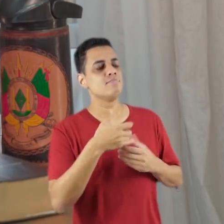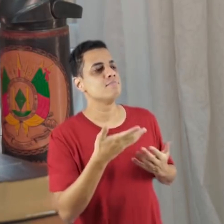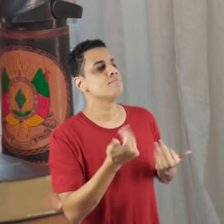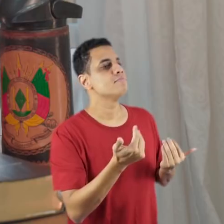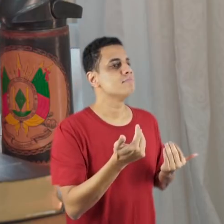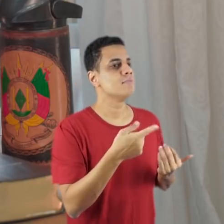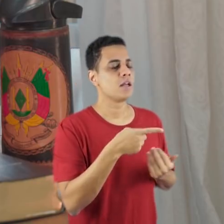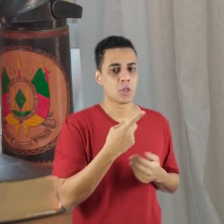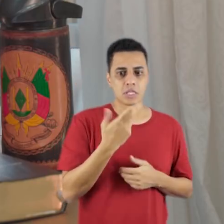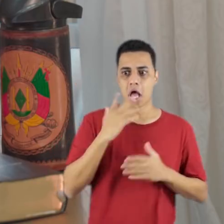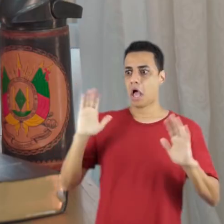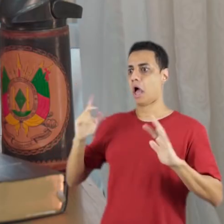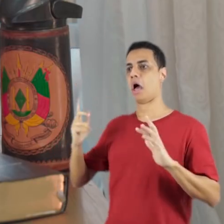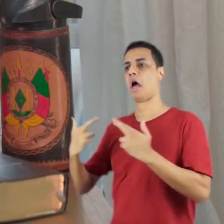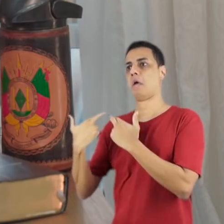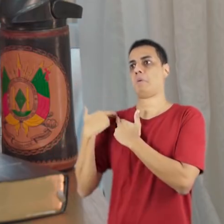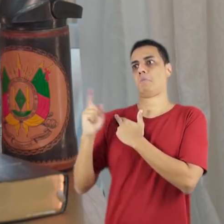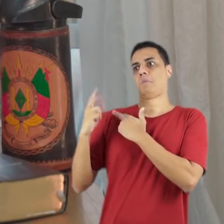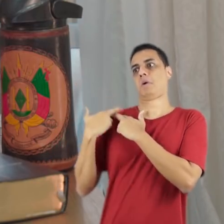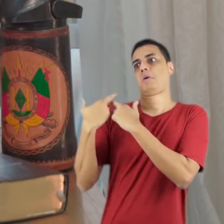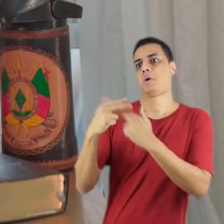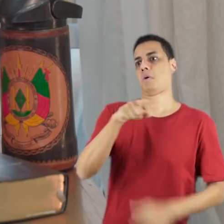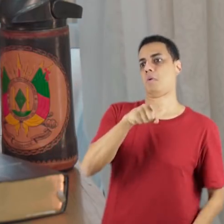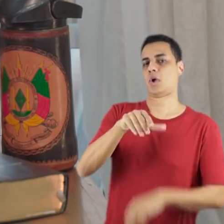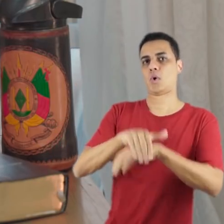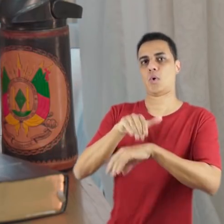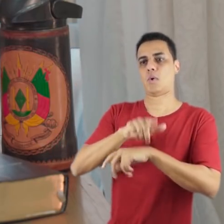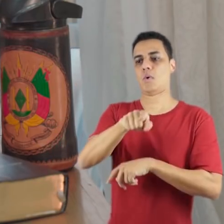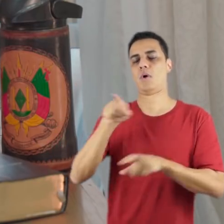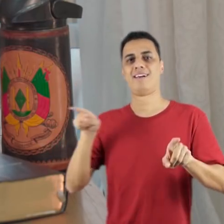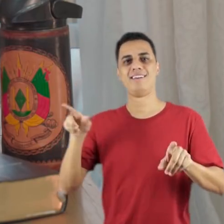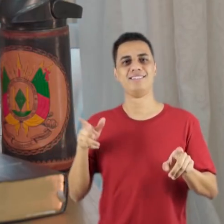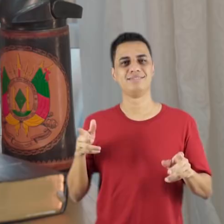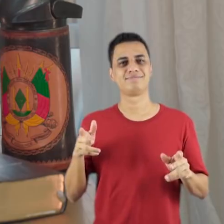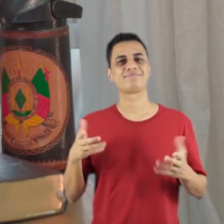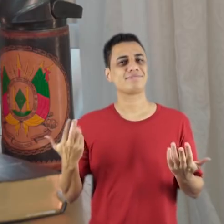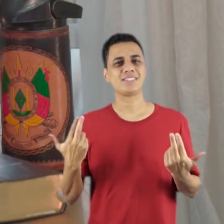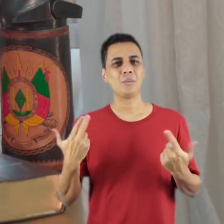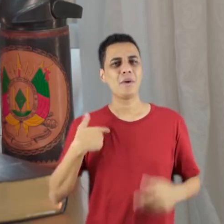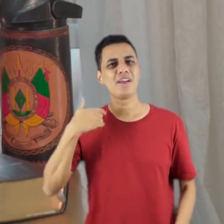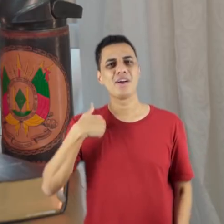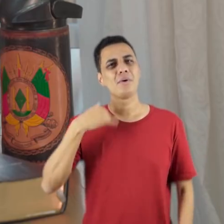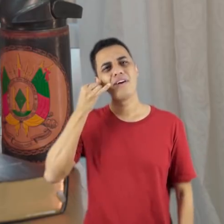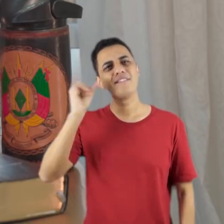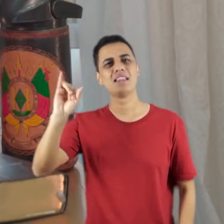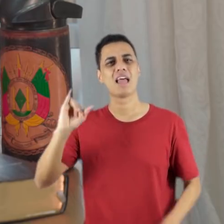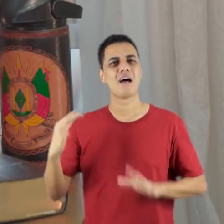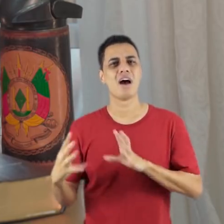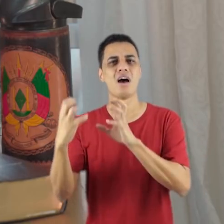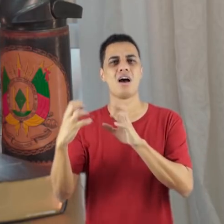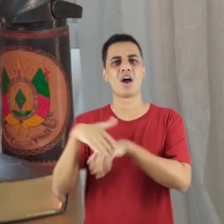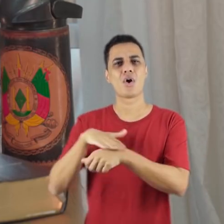de legislação em causa própria e até a transferência da responsabilidade. E isso me lembra também que eu evitava o confronto,